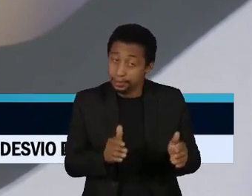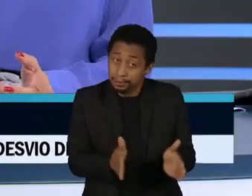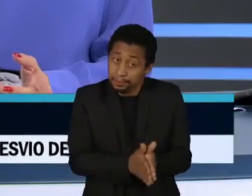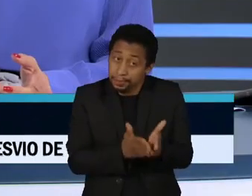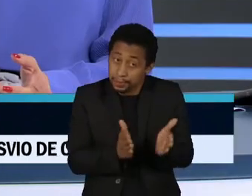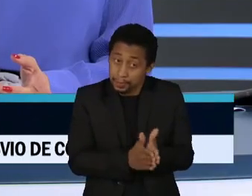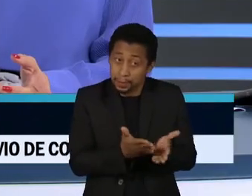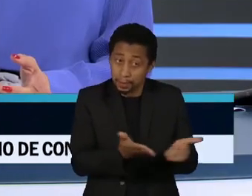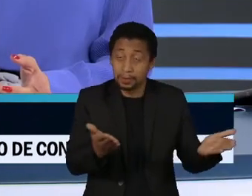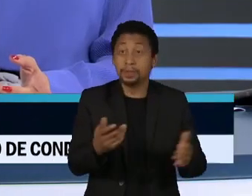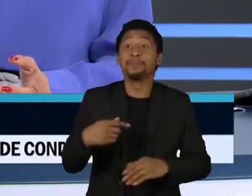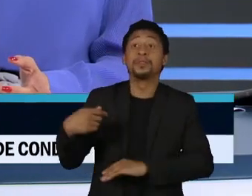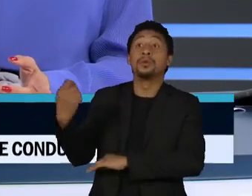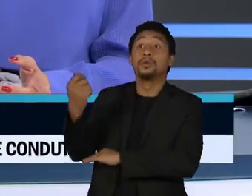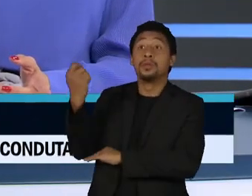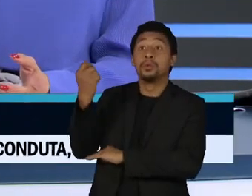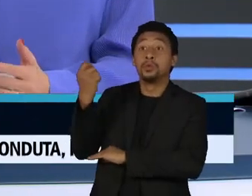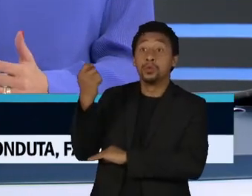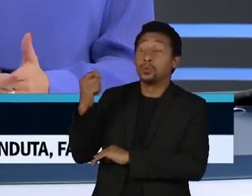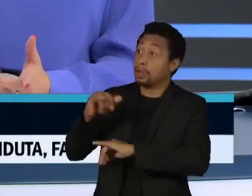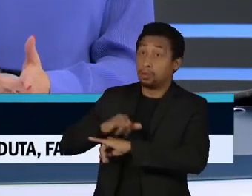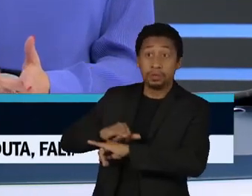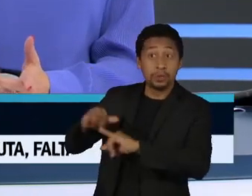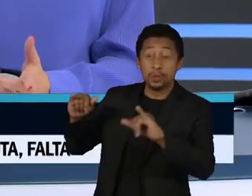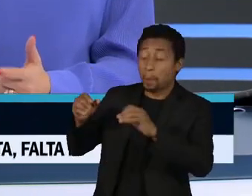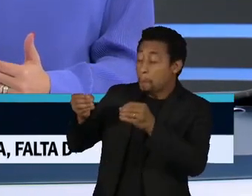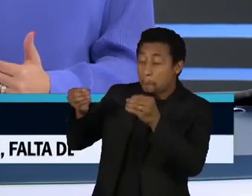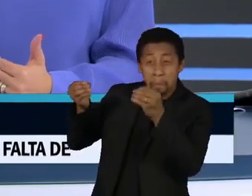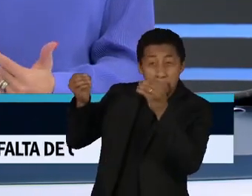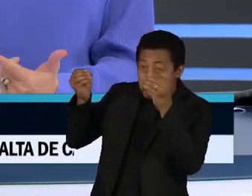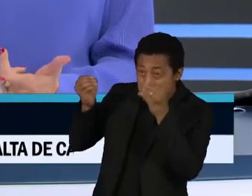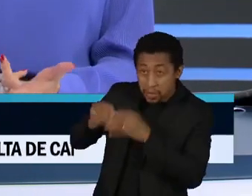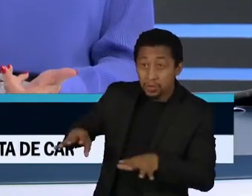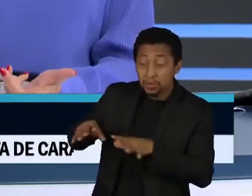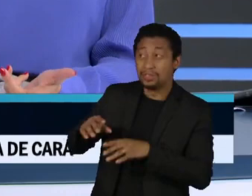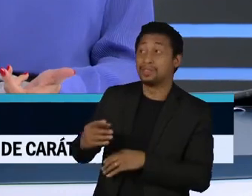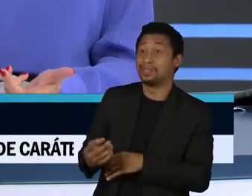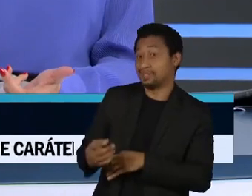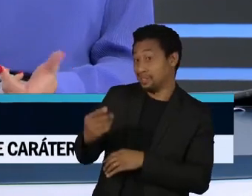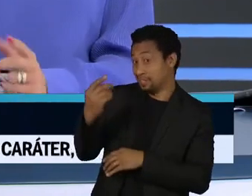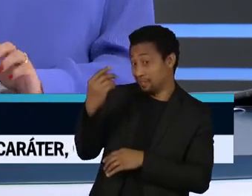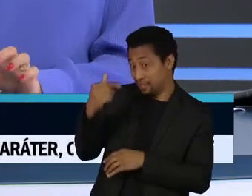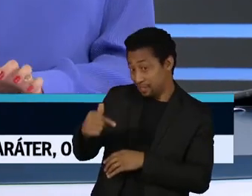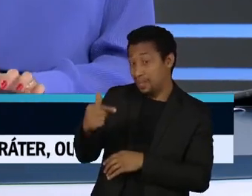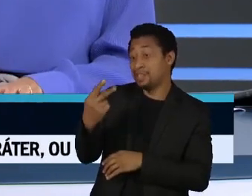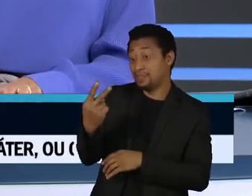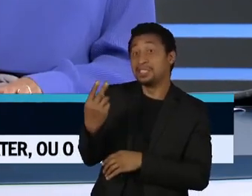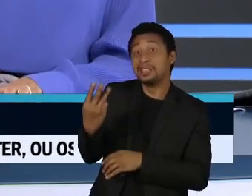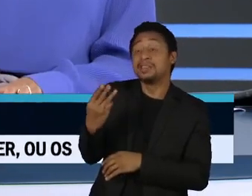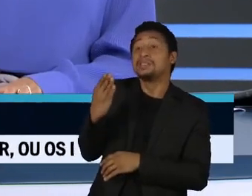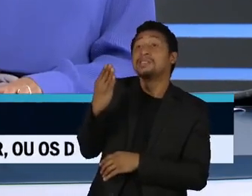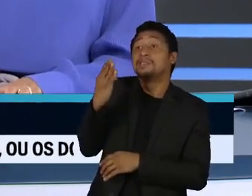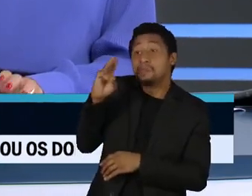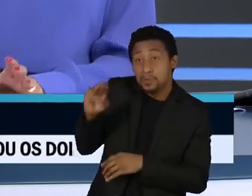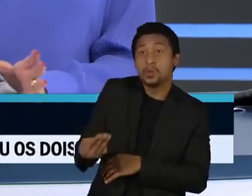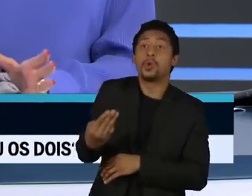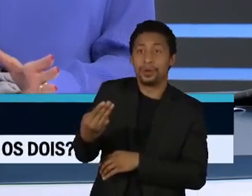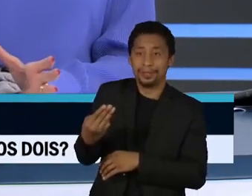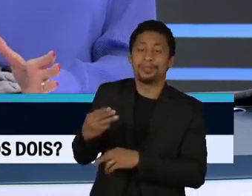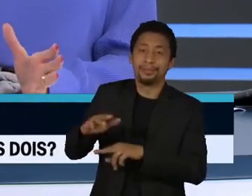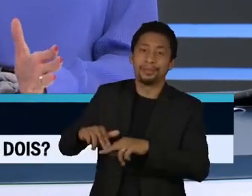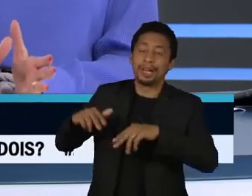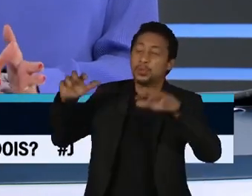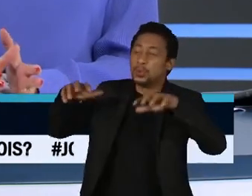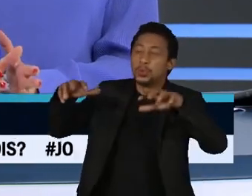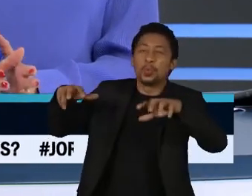no Rio Grande do Sul por exemplo tem uma previsão de um prejuízo de 723 milhões de reais por conta da seca a gente fica